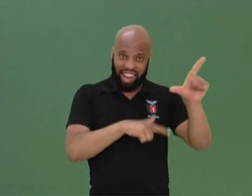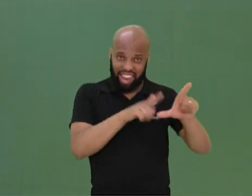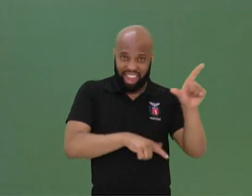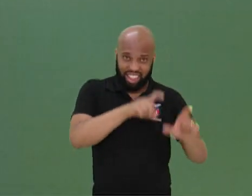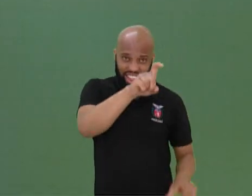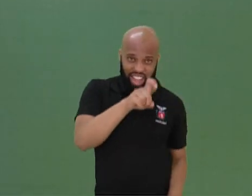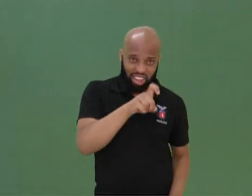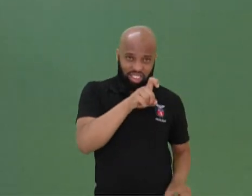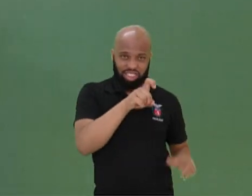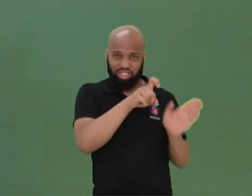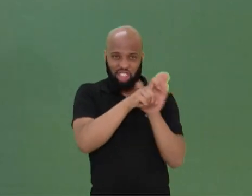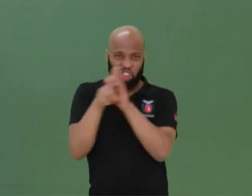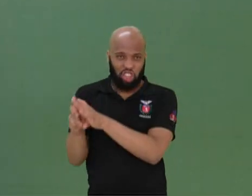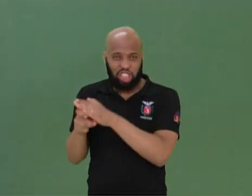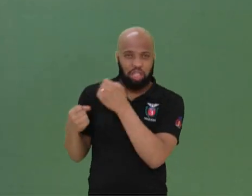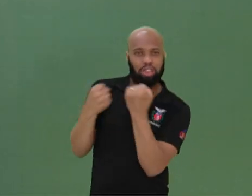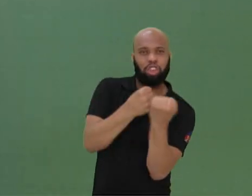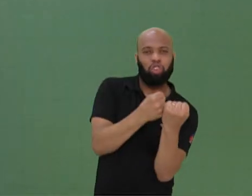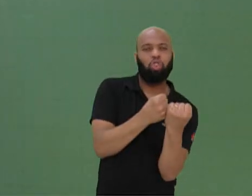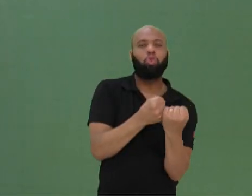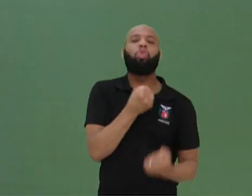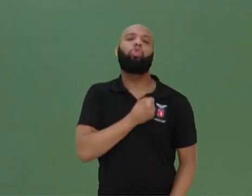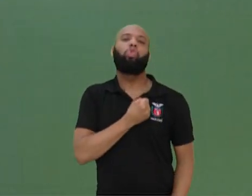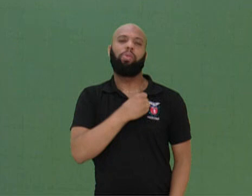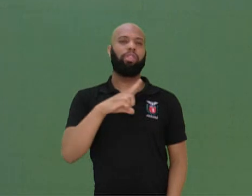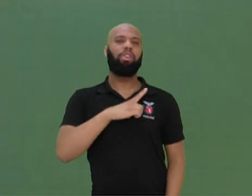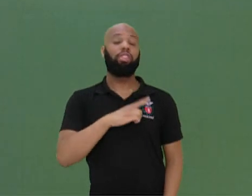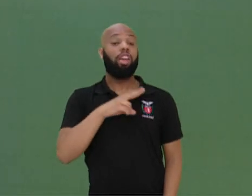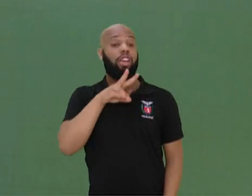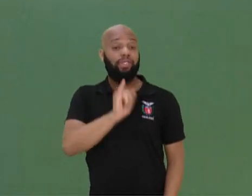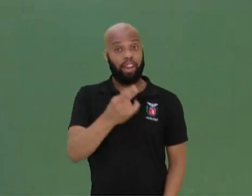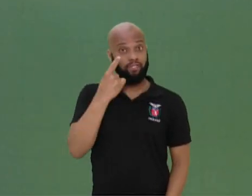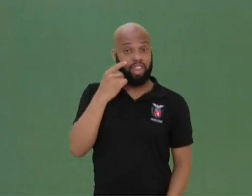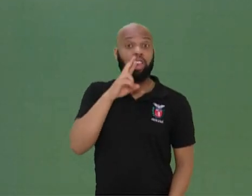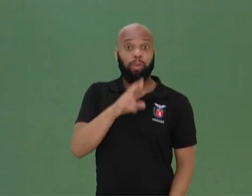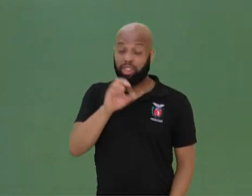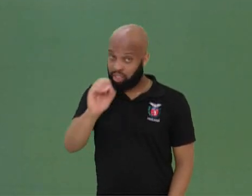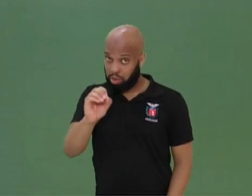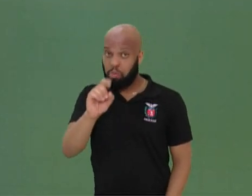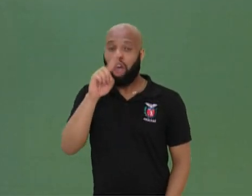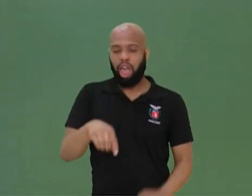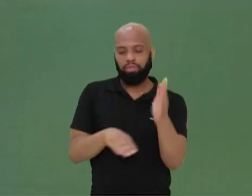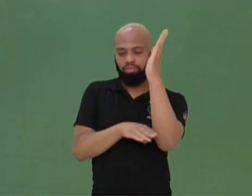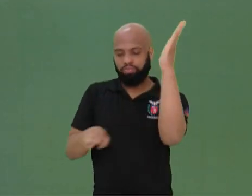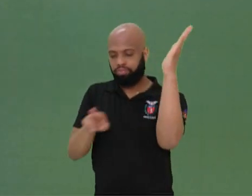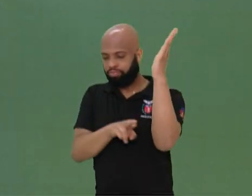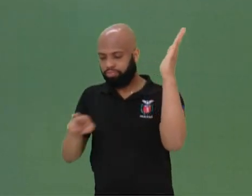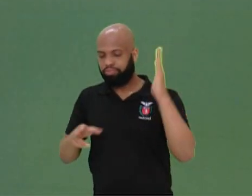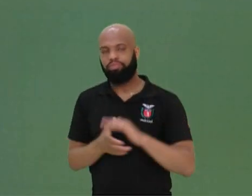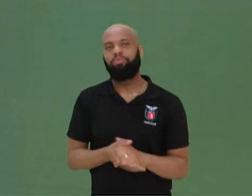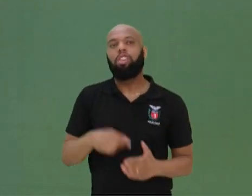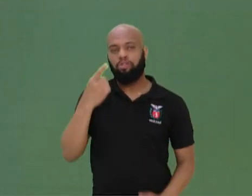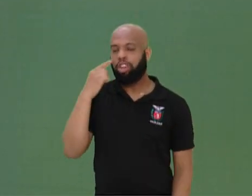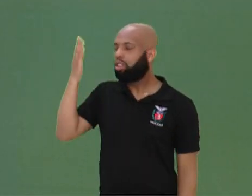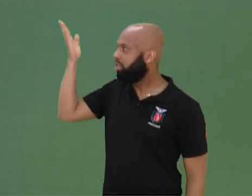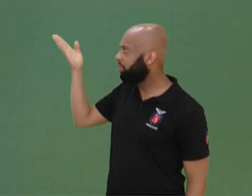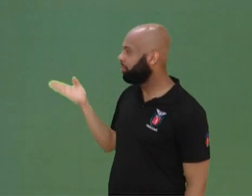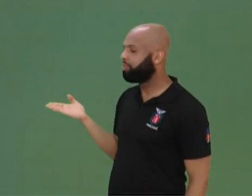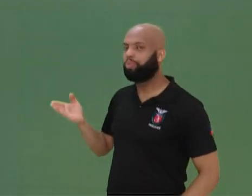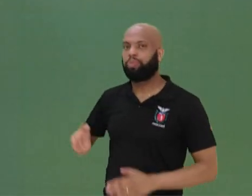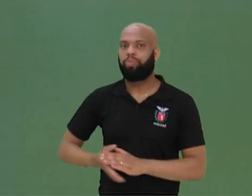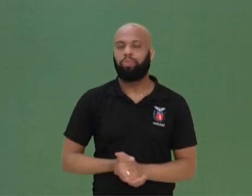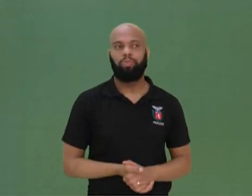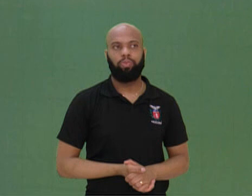dado e vai verificar se o resultado das contas vai dar zero ou não, ok? Então vamos lá. Vai ficar y igual, no lugar do